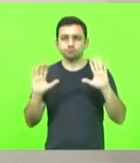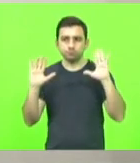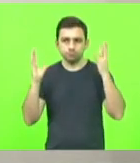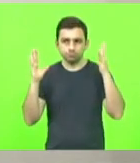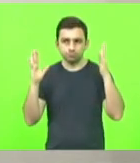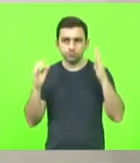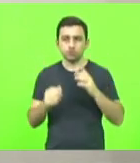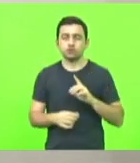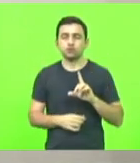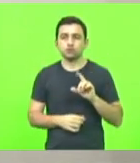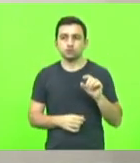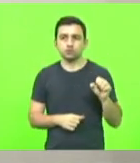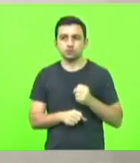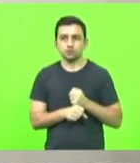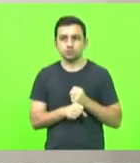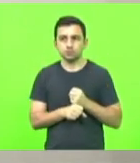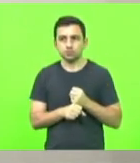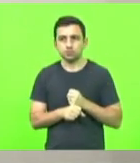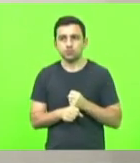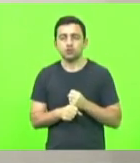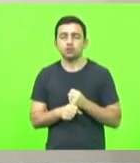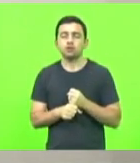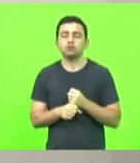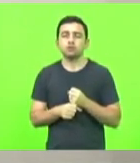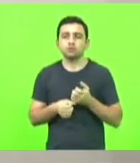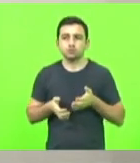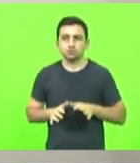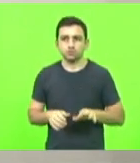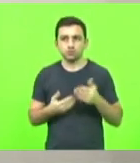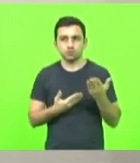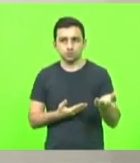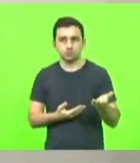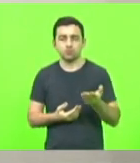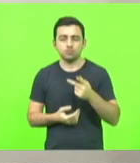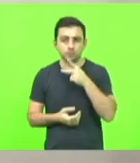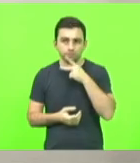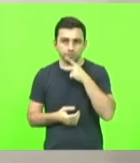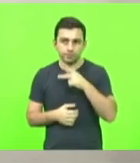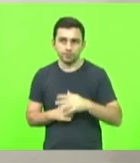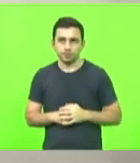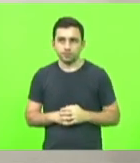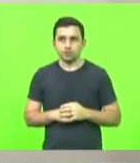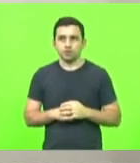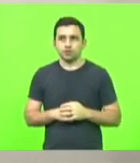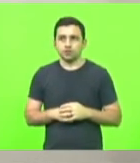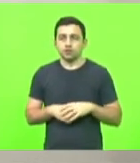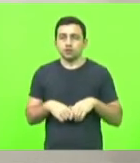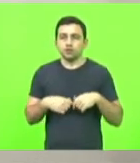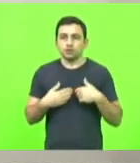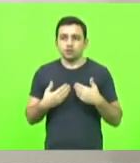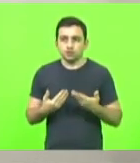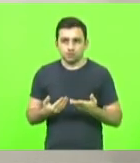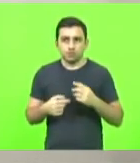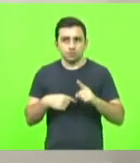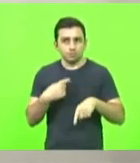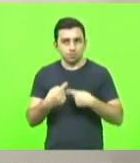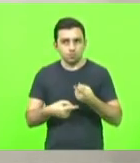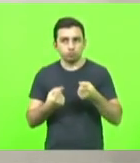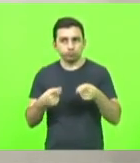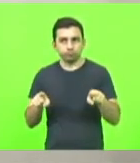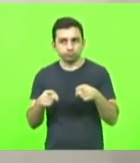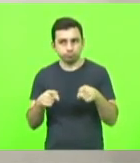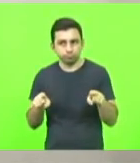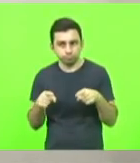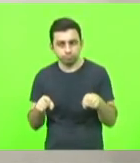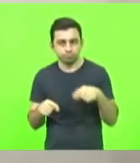ao centenário do nascimento de Paulo Freire. Momento seguinte, houve a execução do hino nacional. Prosseguindo,